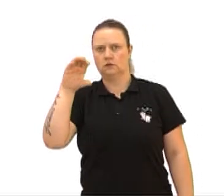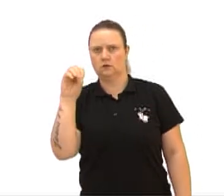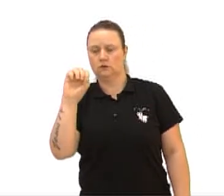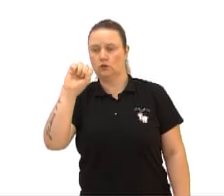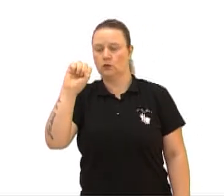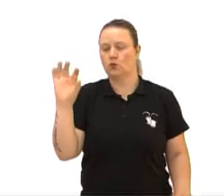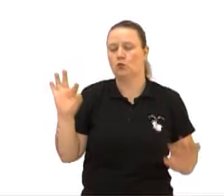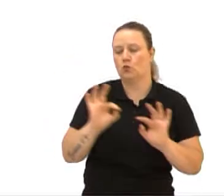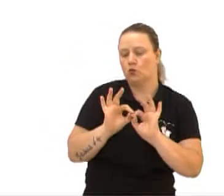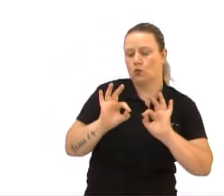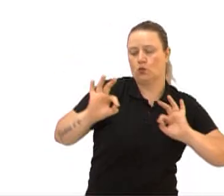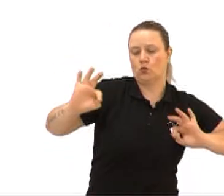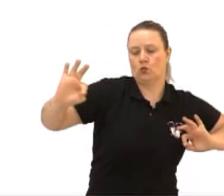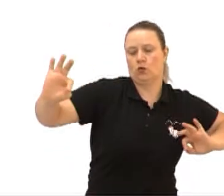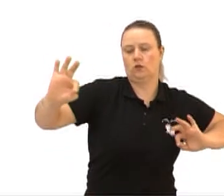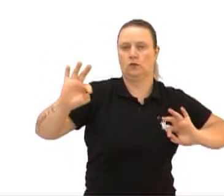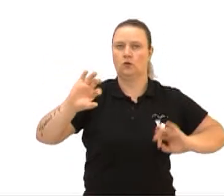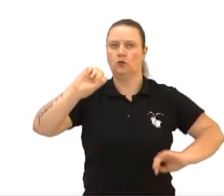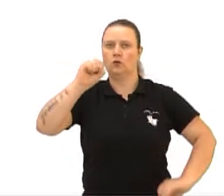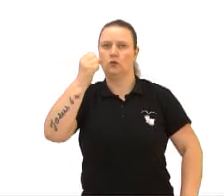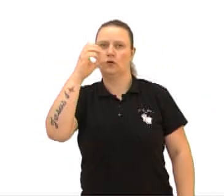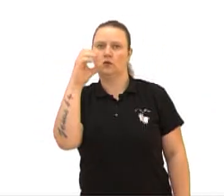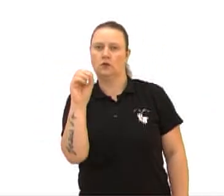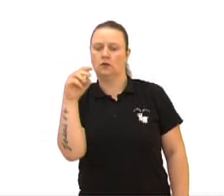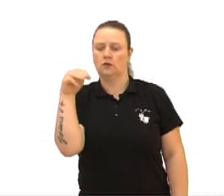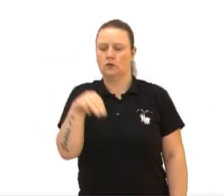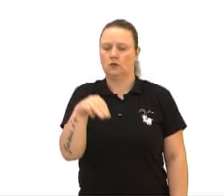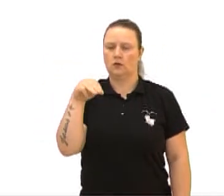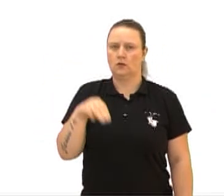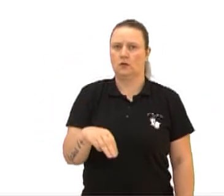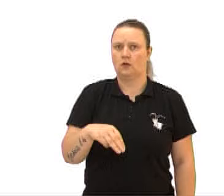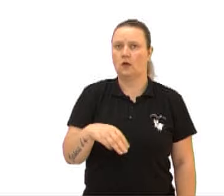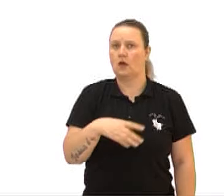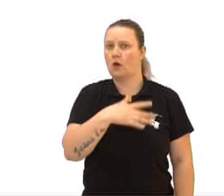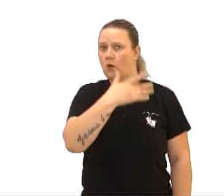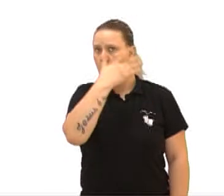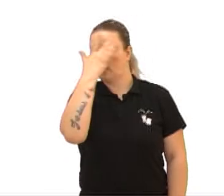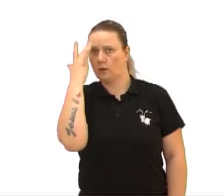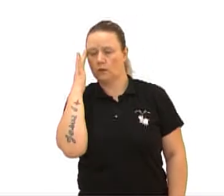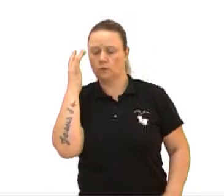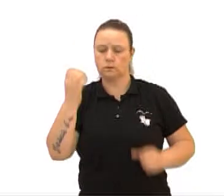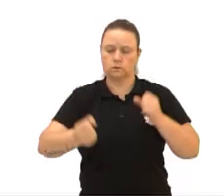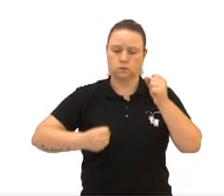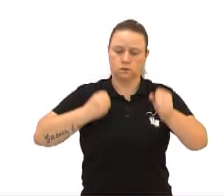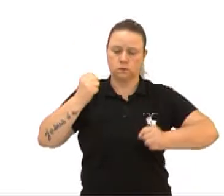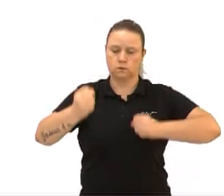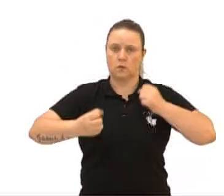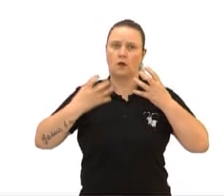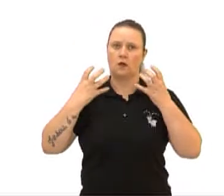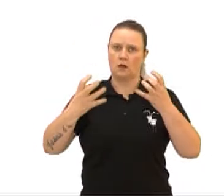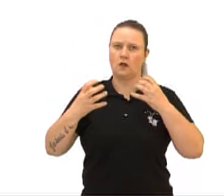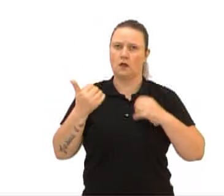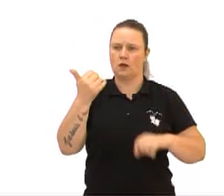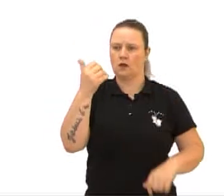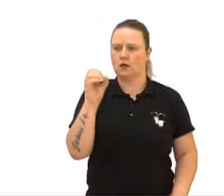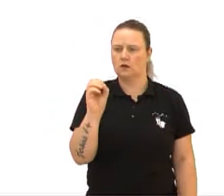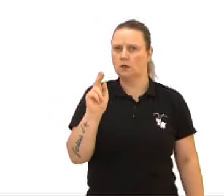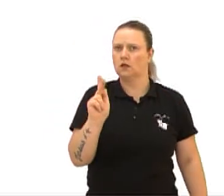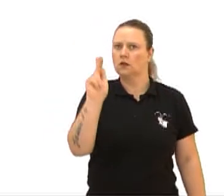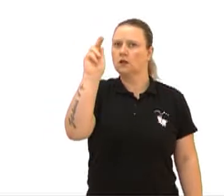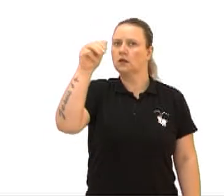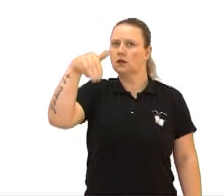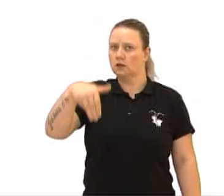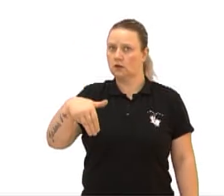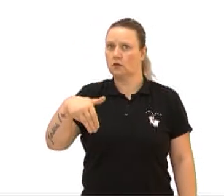atleta treinando nessa pista deseja correr 10 quilômetros diariamente. Uau! Esse aí é um atleta aí bem